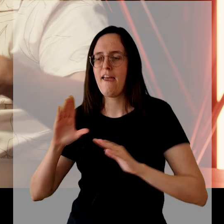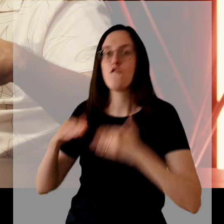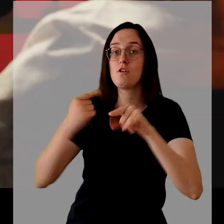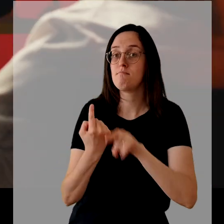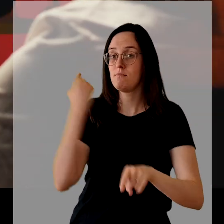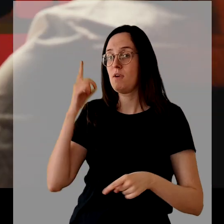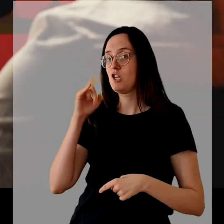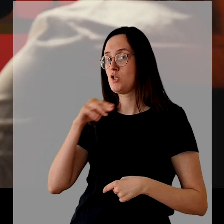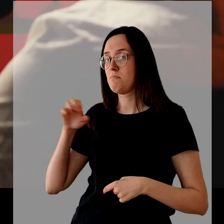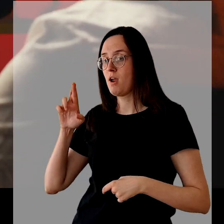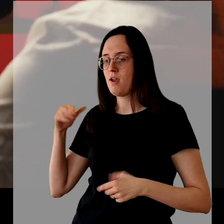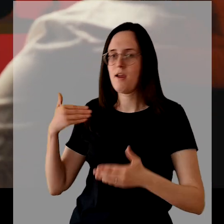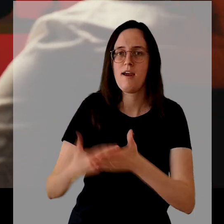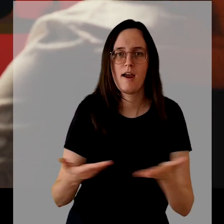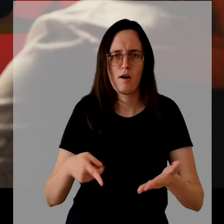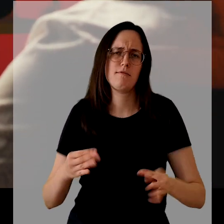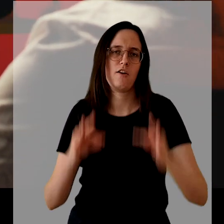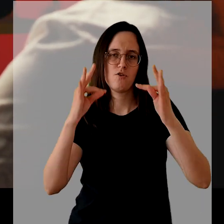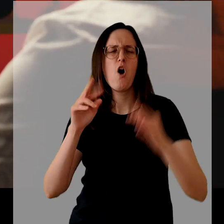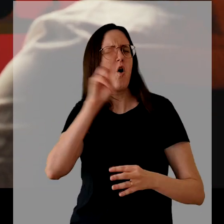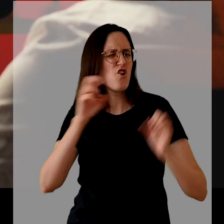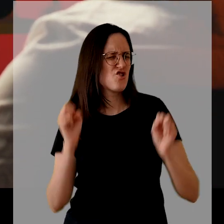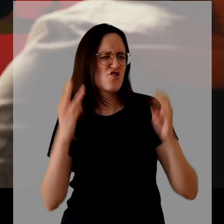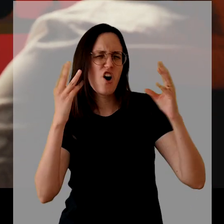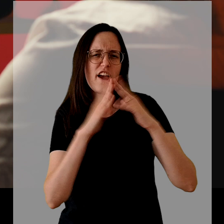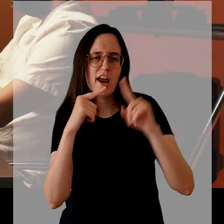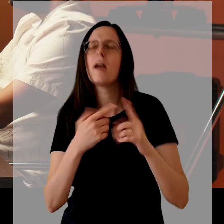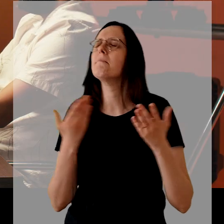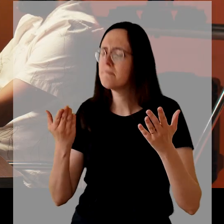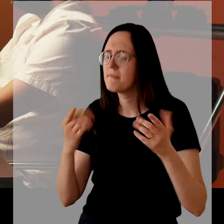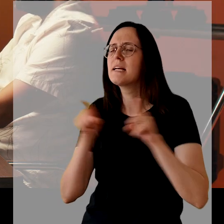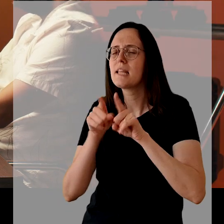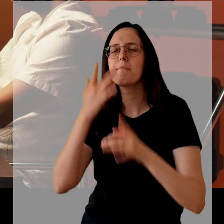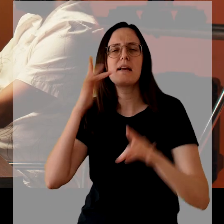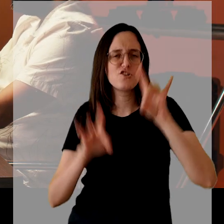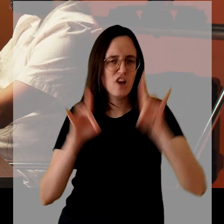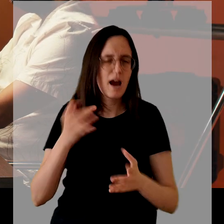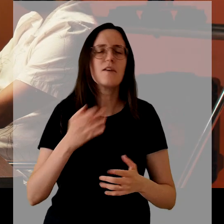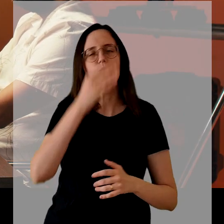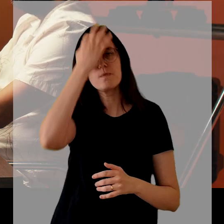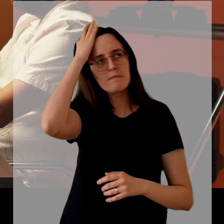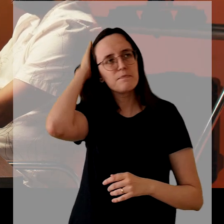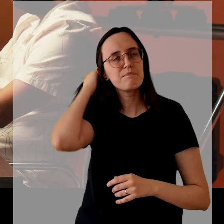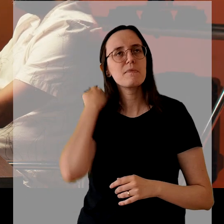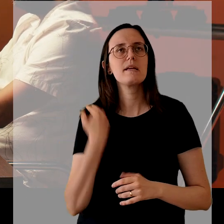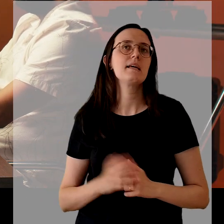mesas de dimmer, né? É muito utilizado em show. Muito utilizado em show, igreja, mesmo em teatro, né? Teatro,